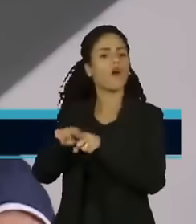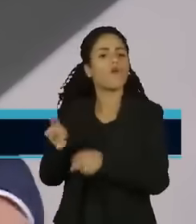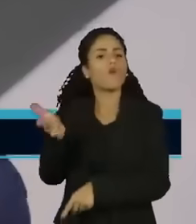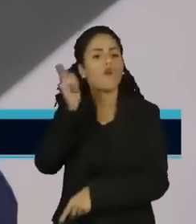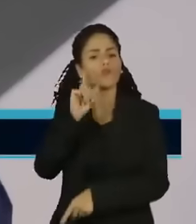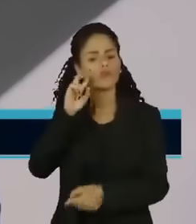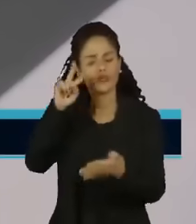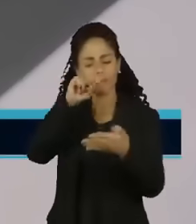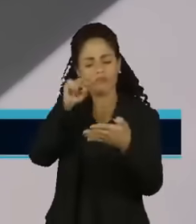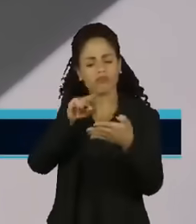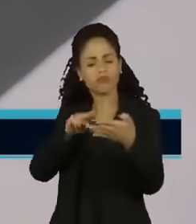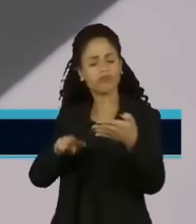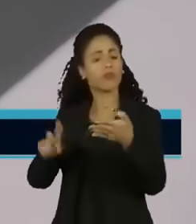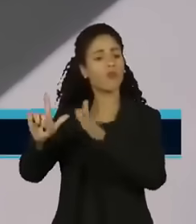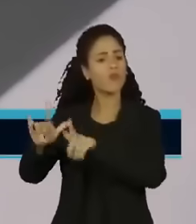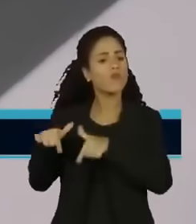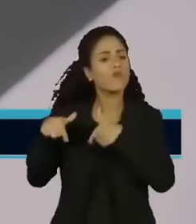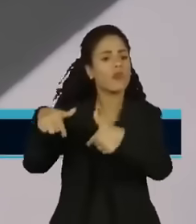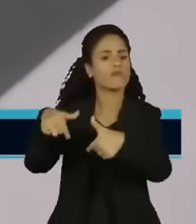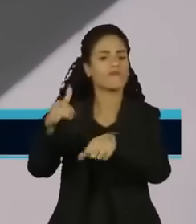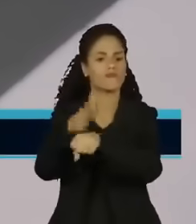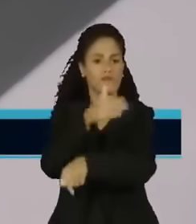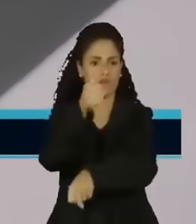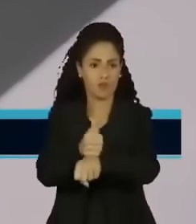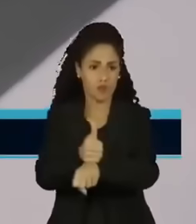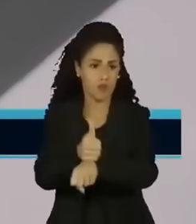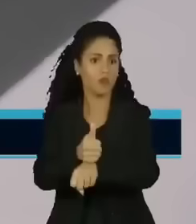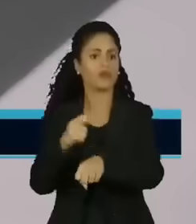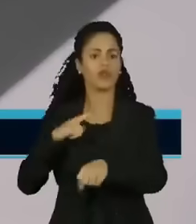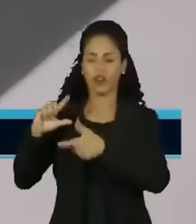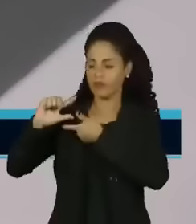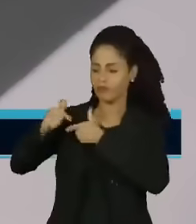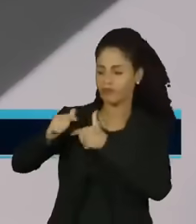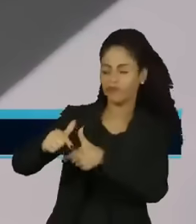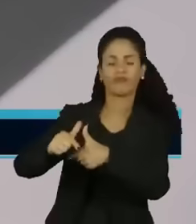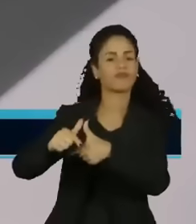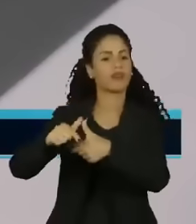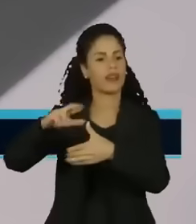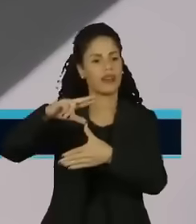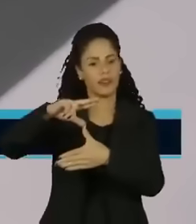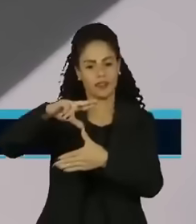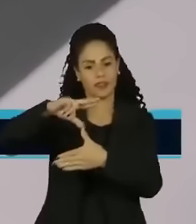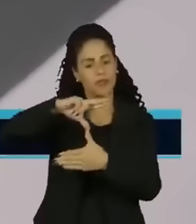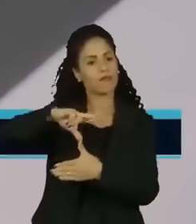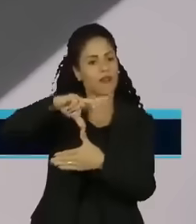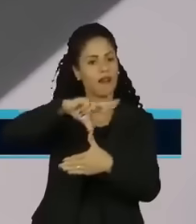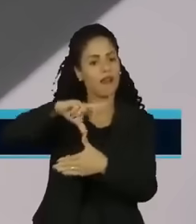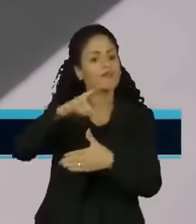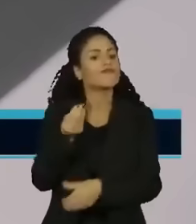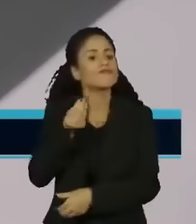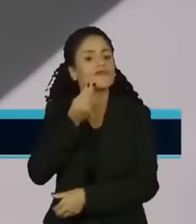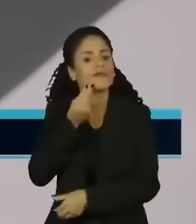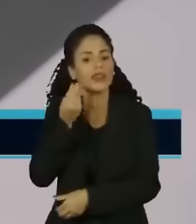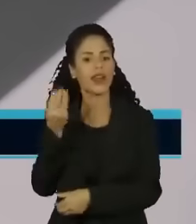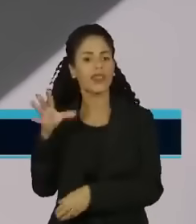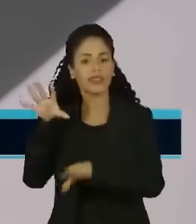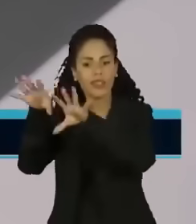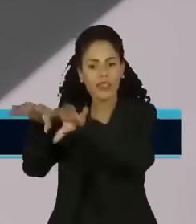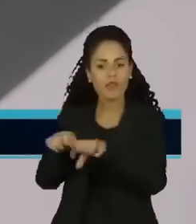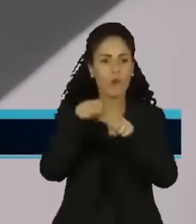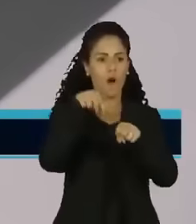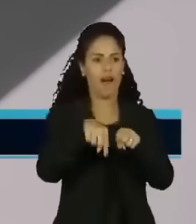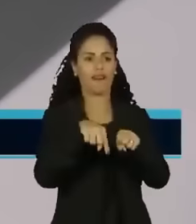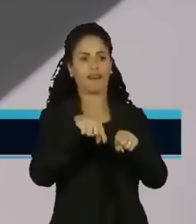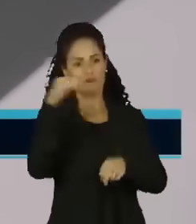você vê essa ação de golpe de Estado daquela tradição da América Latina e que estava sendo reintroduzida no Brasil pelo